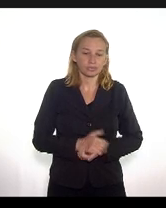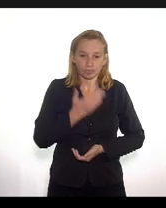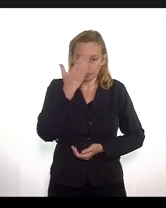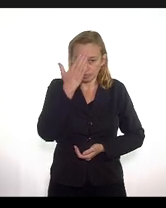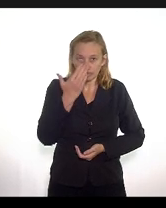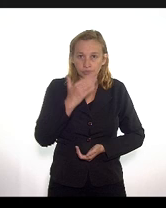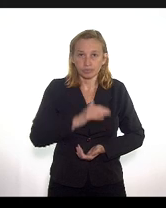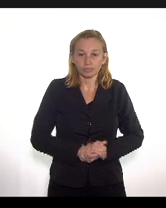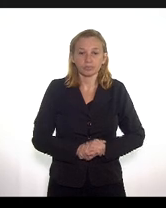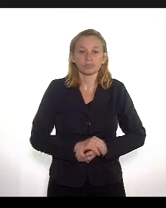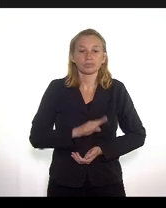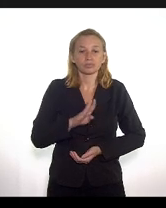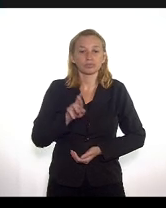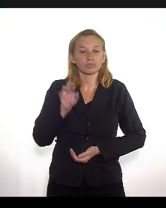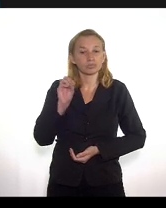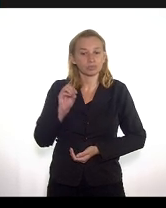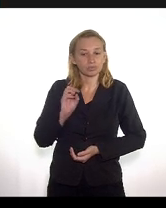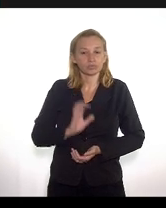Obrigado, Bruno.